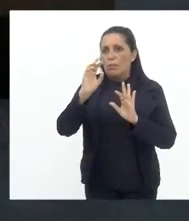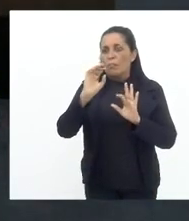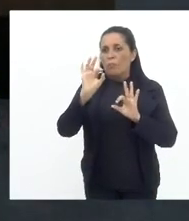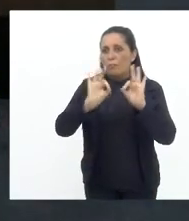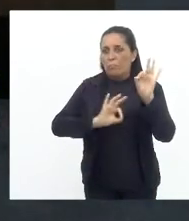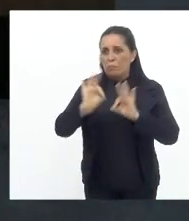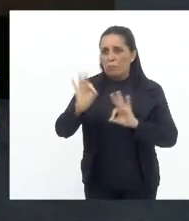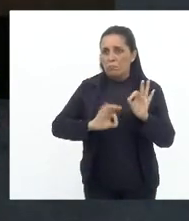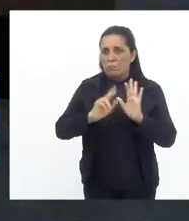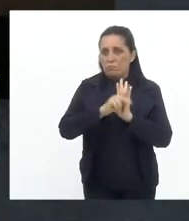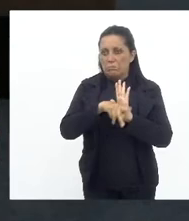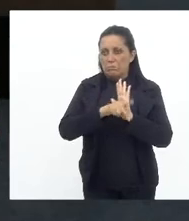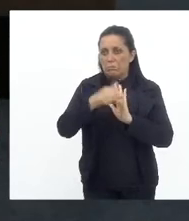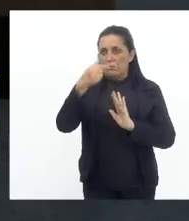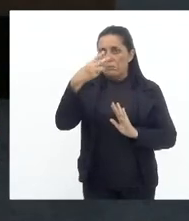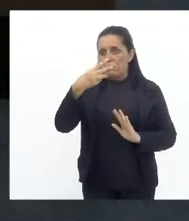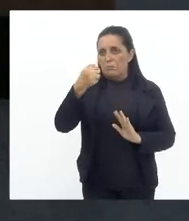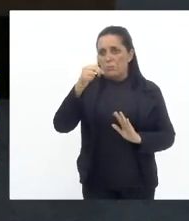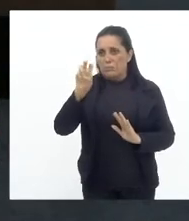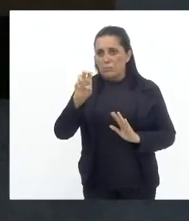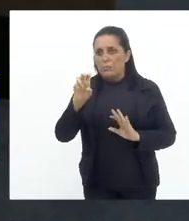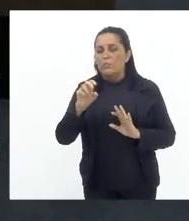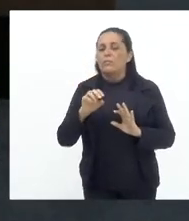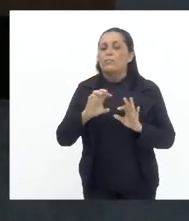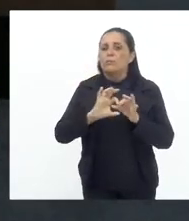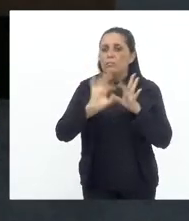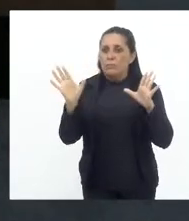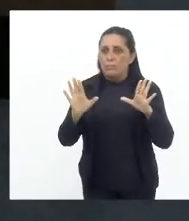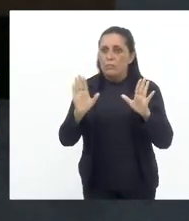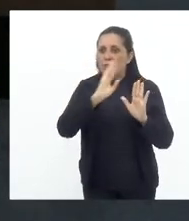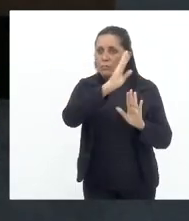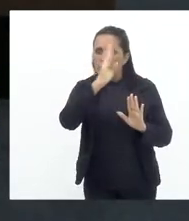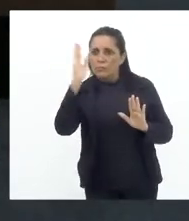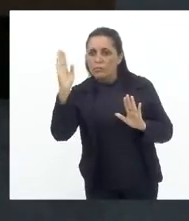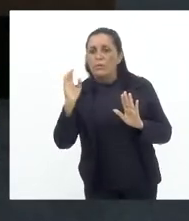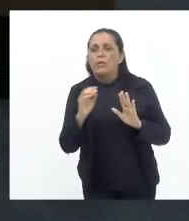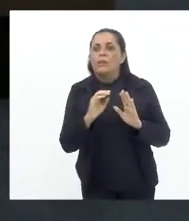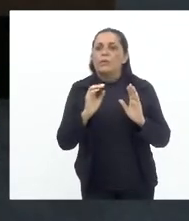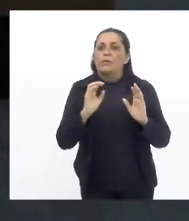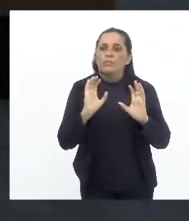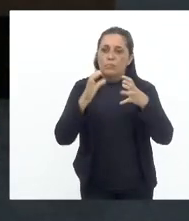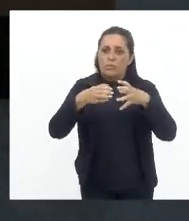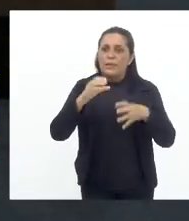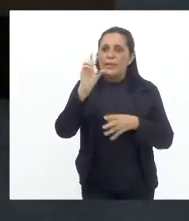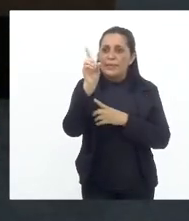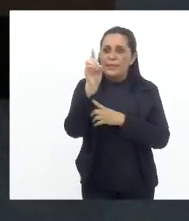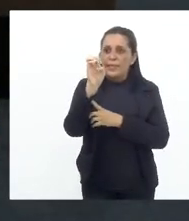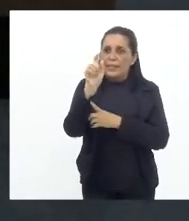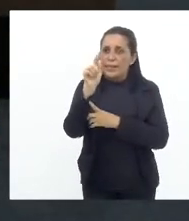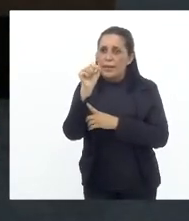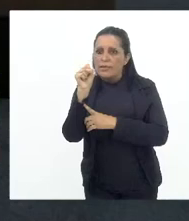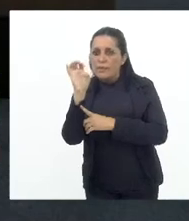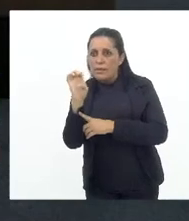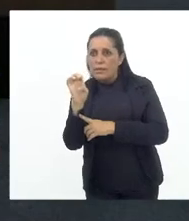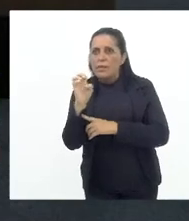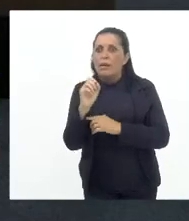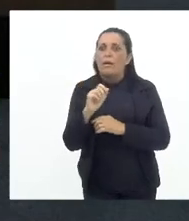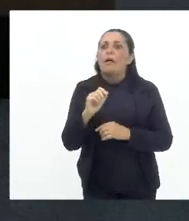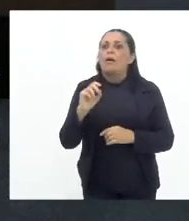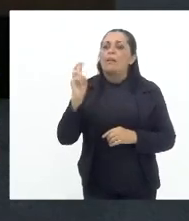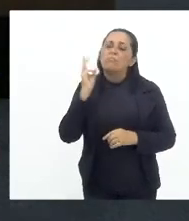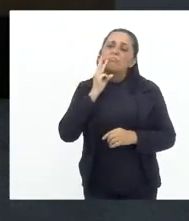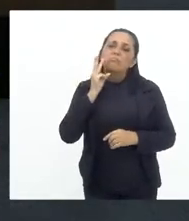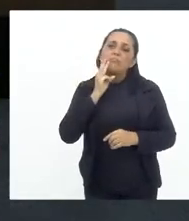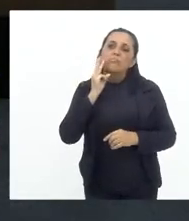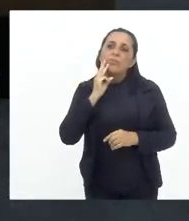que dispõe sobre a criação de bibliotecas e unidades de apartamentos Geral de ações socioeducativas de gás de autoria do Deputado waldeck